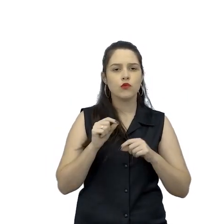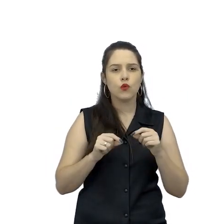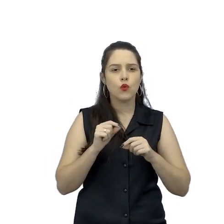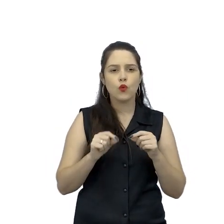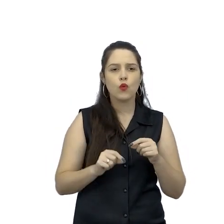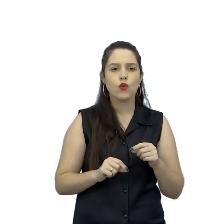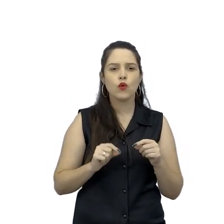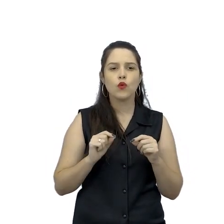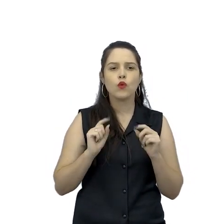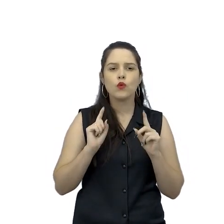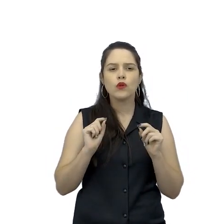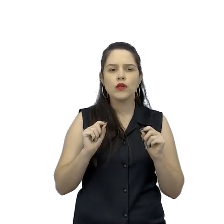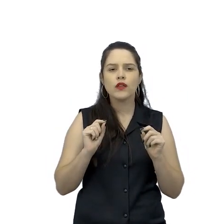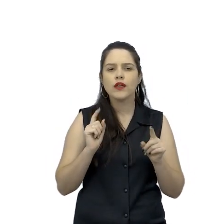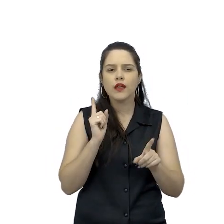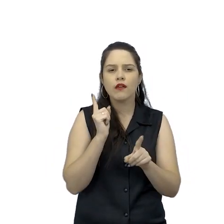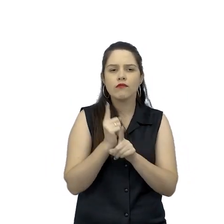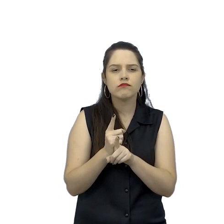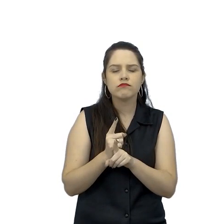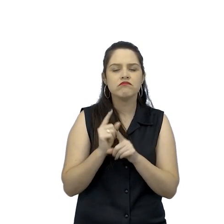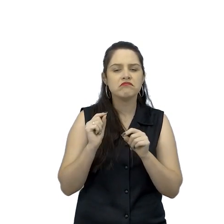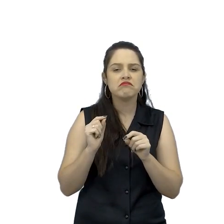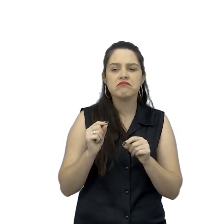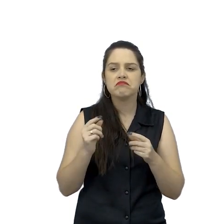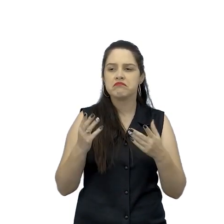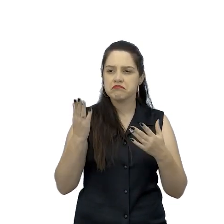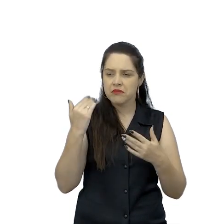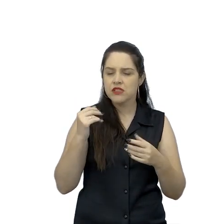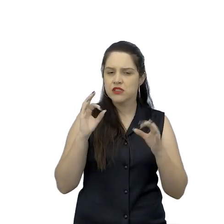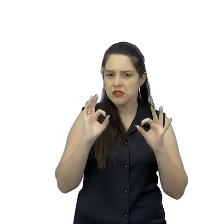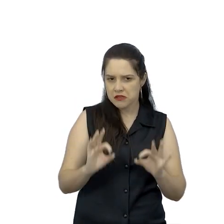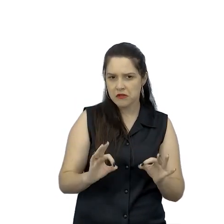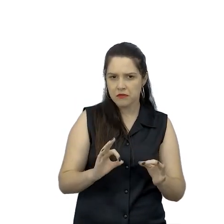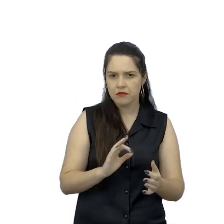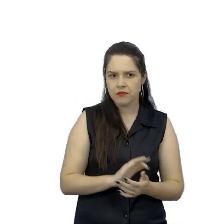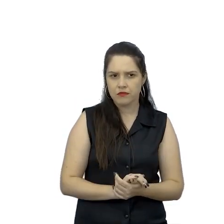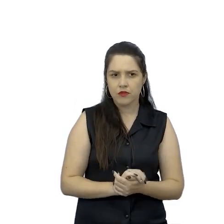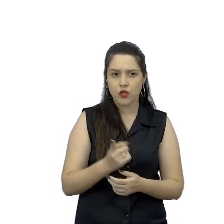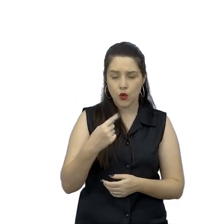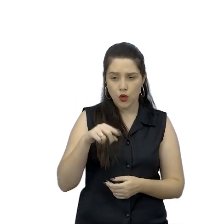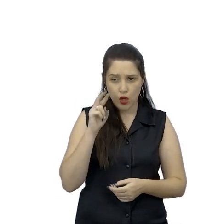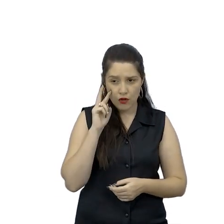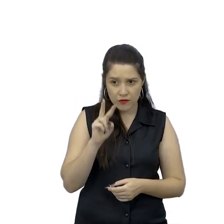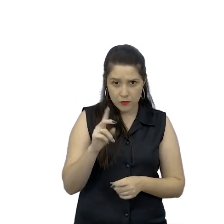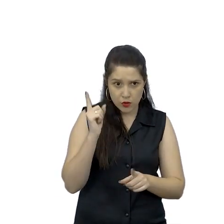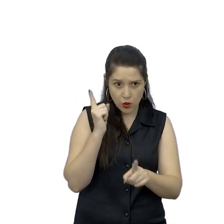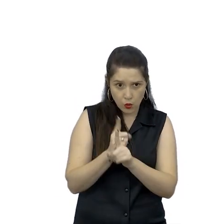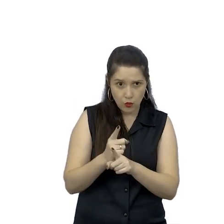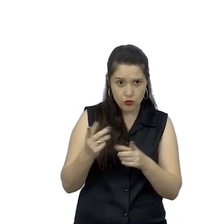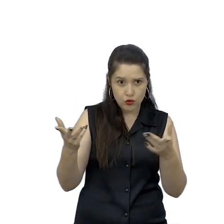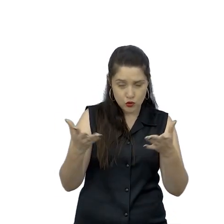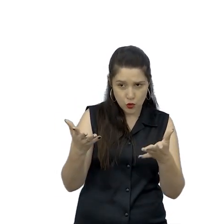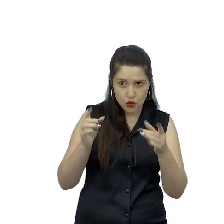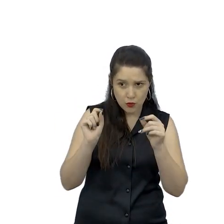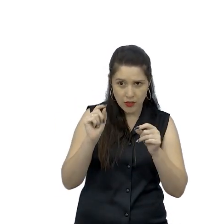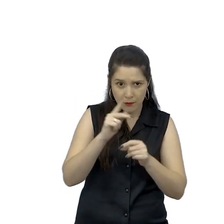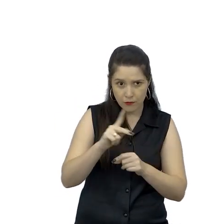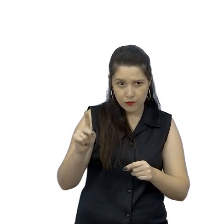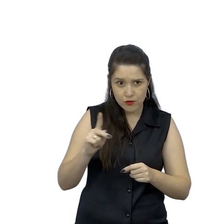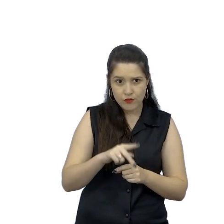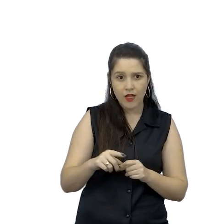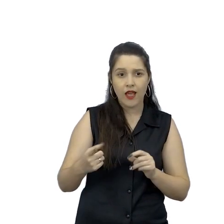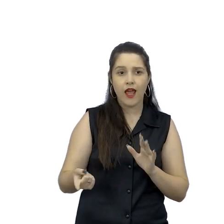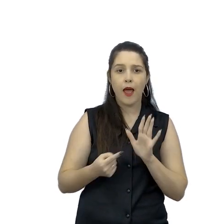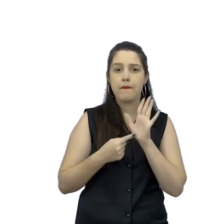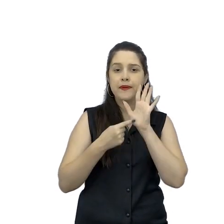desdobramentos para a TPC. Olha como isso pode ser bastante rico, né? E o que nós vimos nesse encontro de hoje, professor? Nós